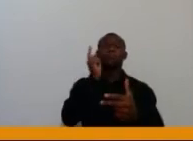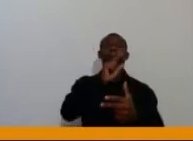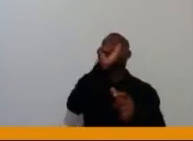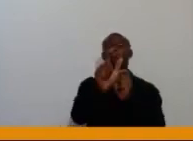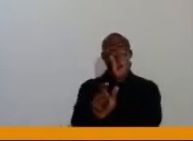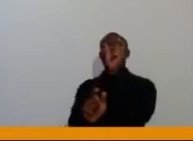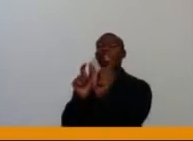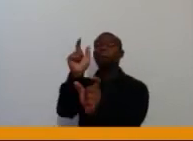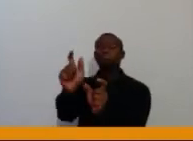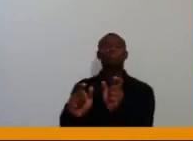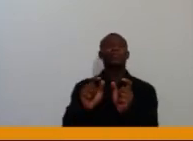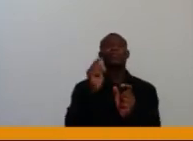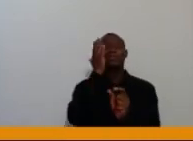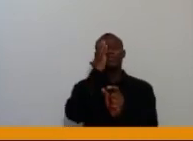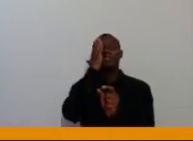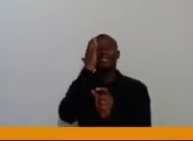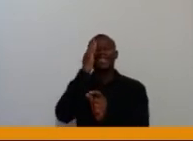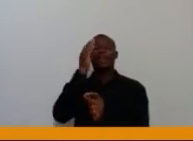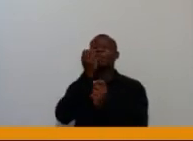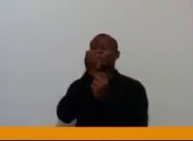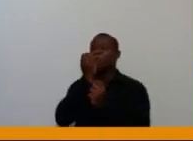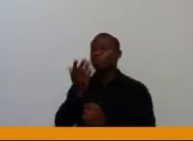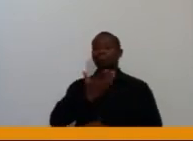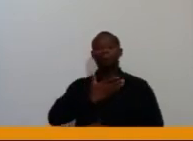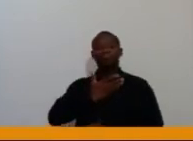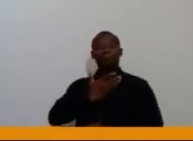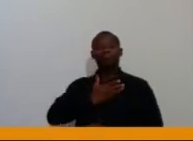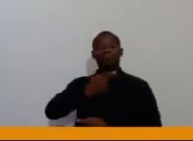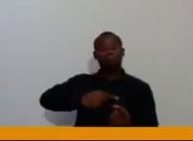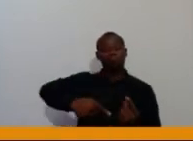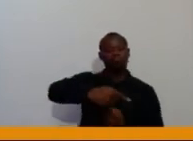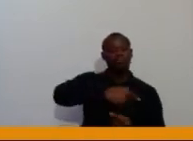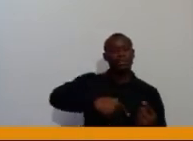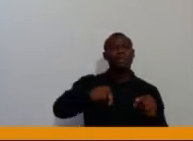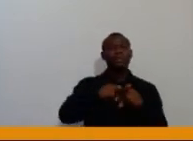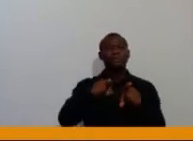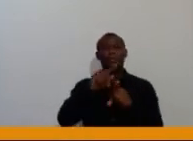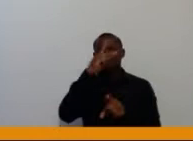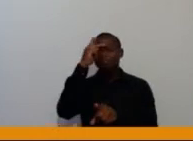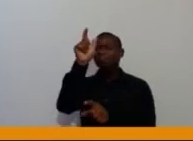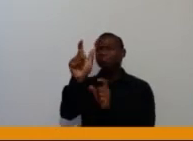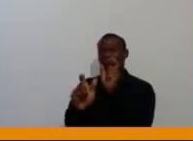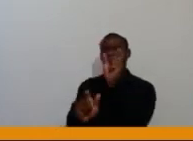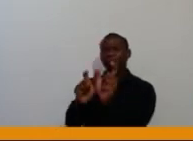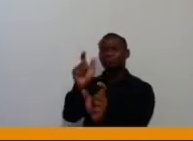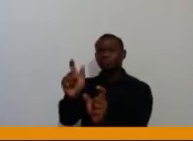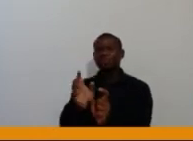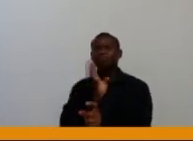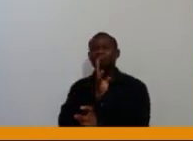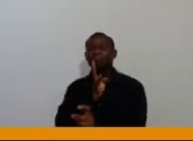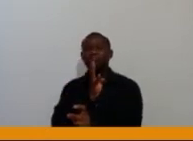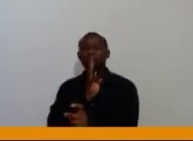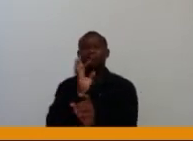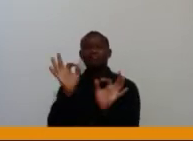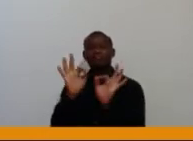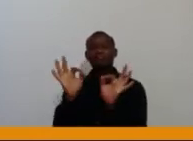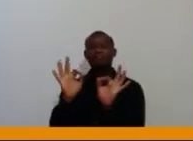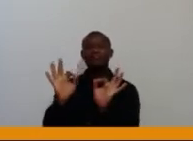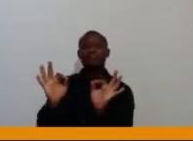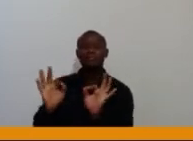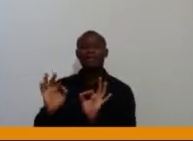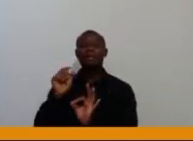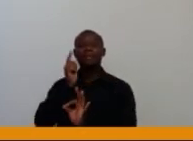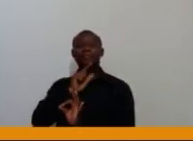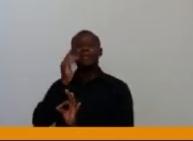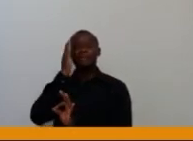são conhecidas nossas, mas que estão fazendo esse acompanhamento com muito carinho,